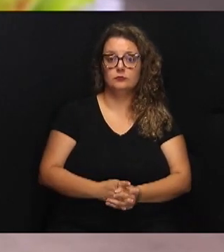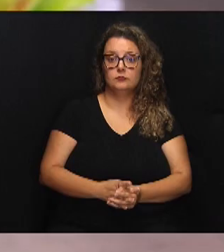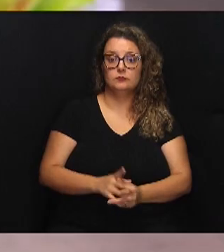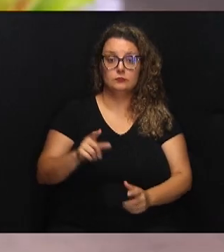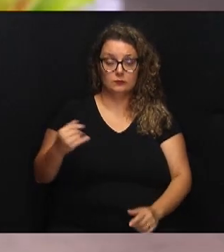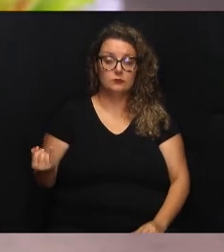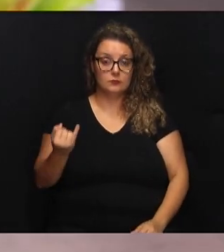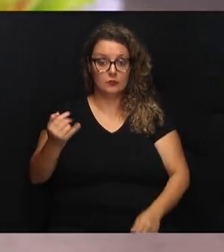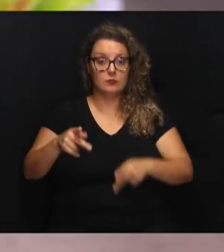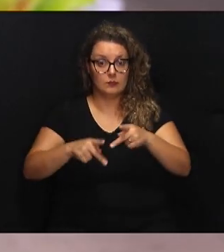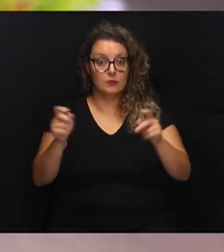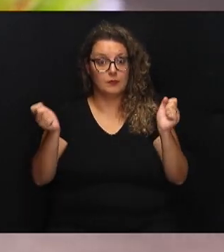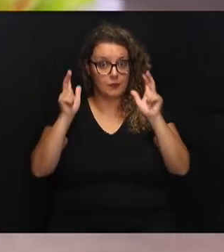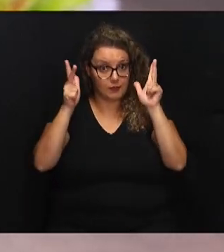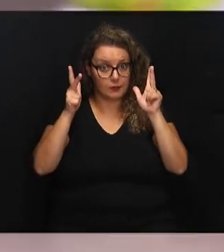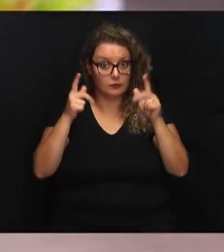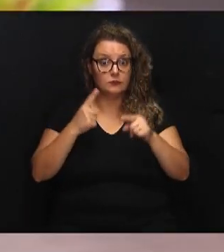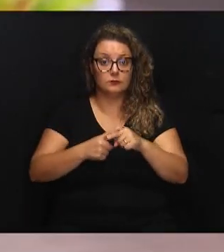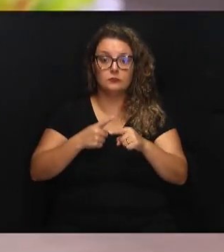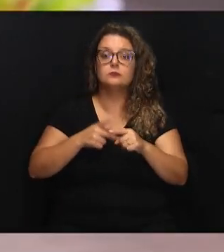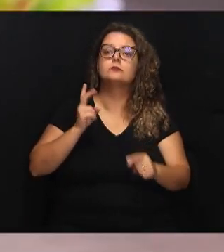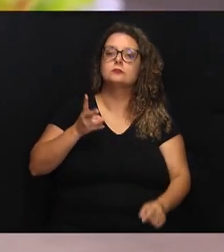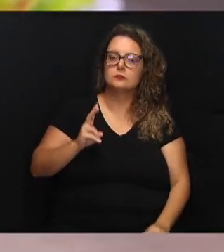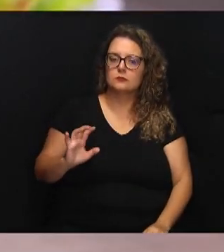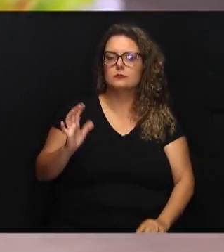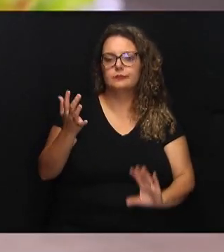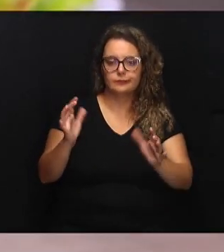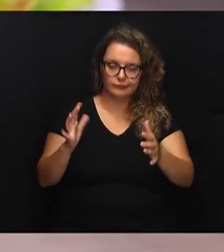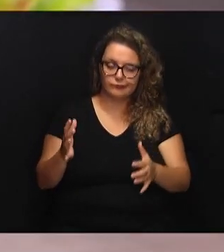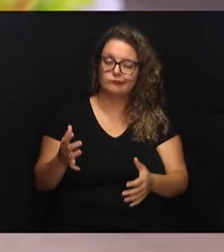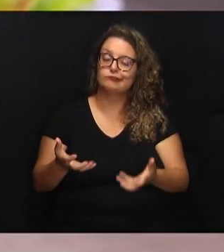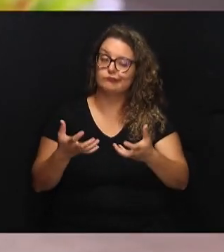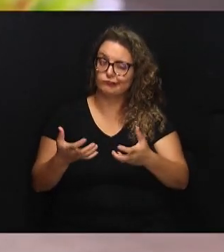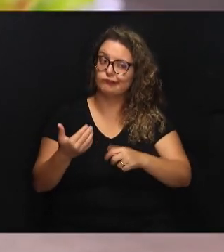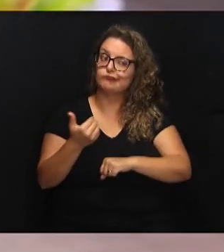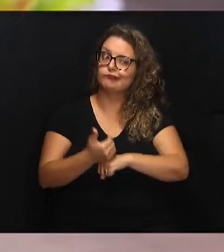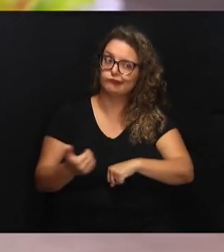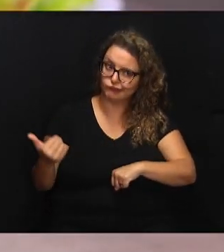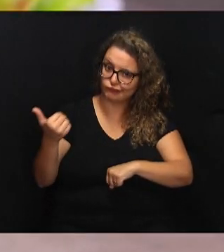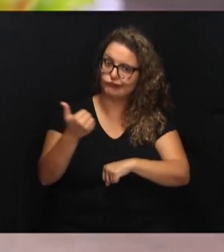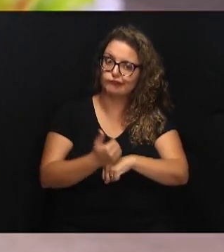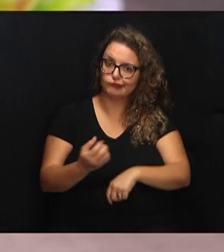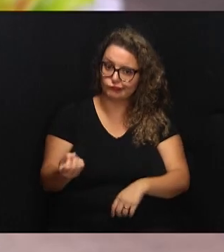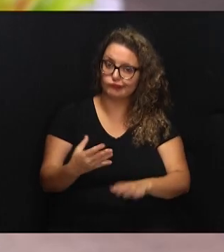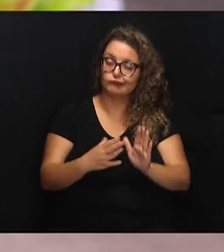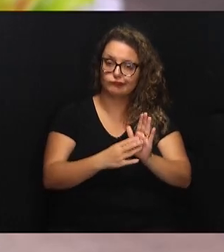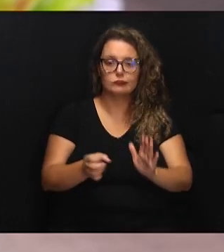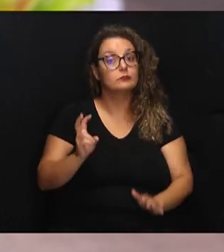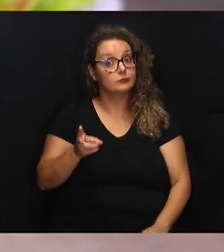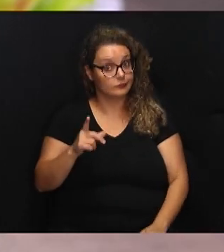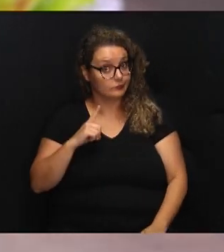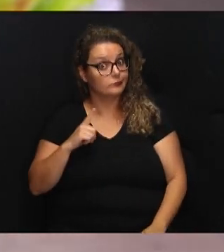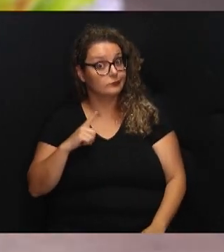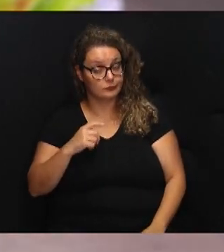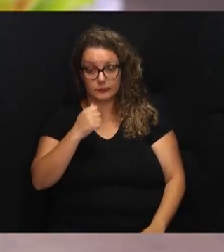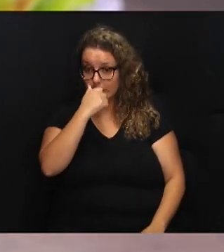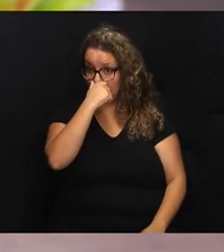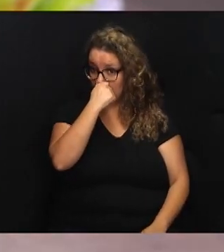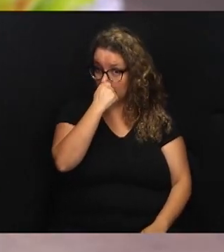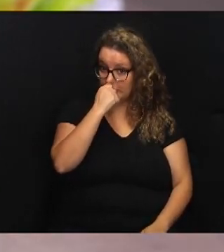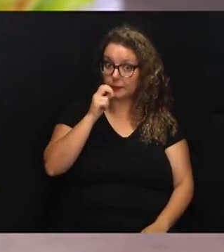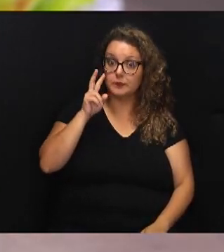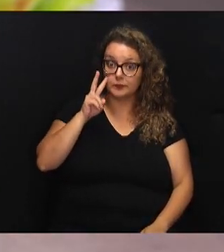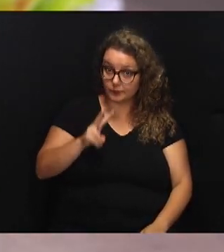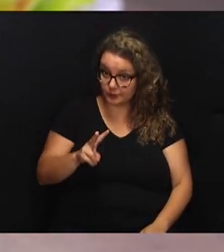que a população fique atenta, porque sempre vai aparecer alguém querendo dar golpes com esses novos modelos. Sempre tem. Então, certifique-se que